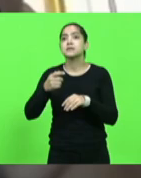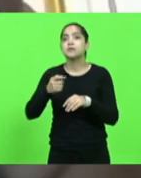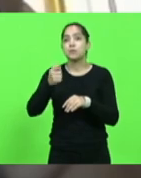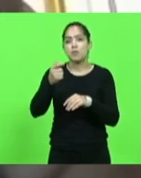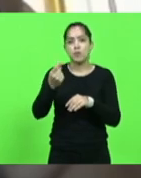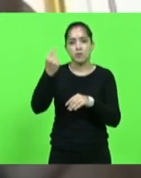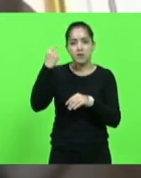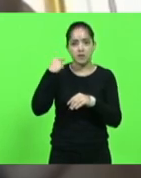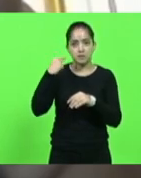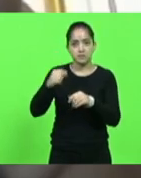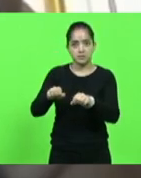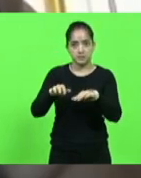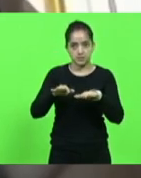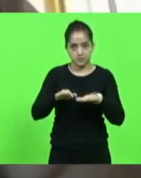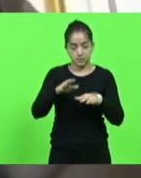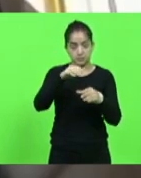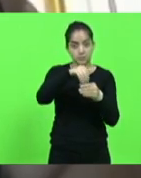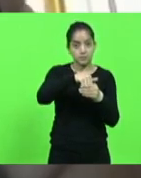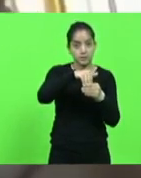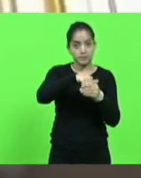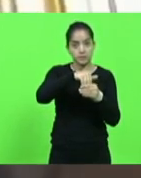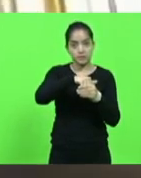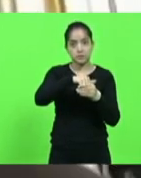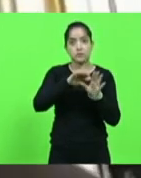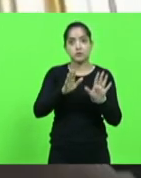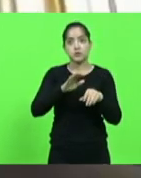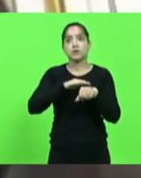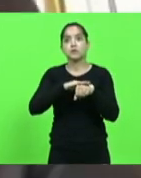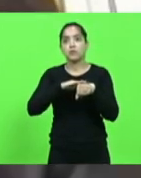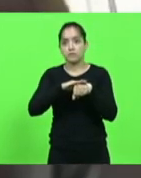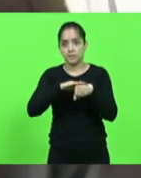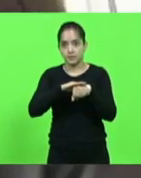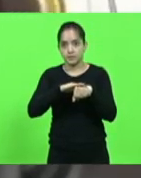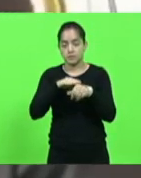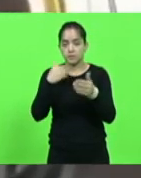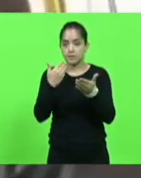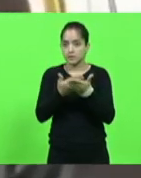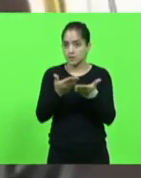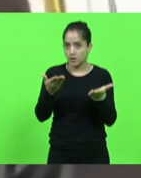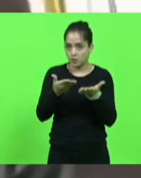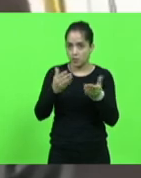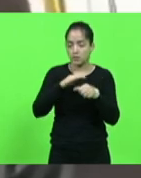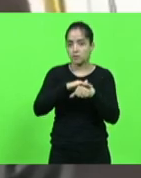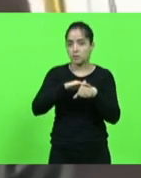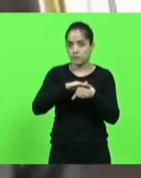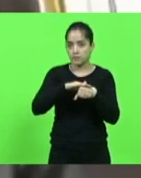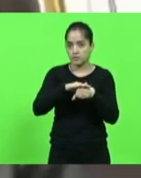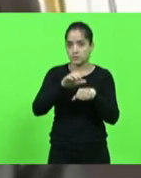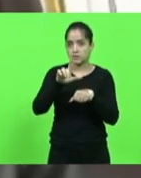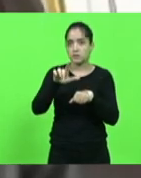com relação à votação. E já conversei também, estava até agora conversando com o Léo,